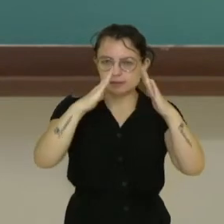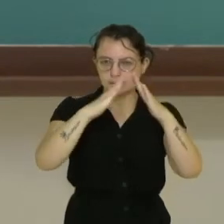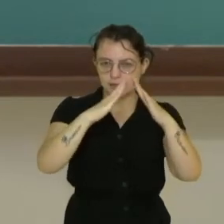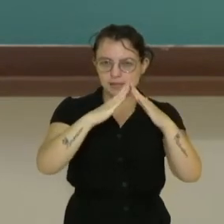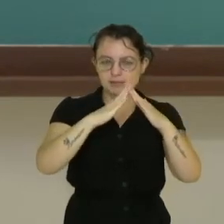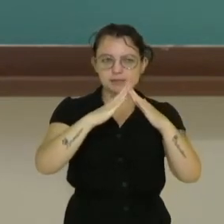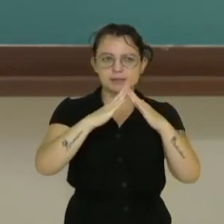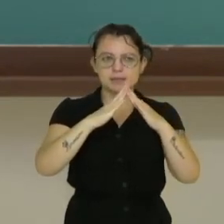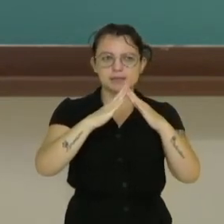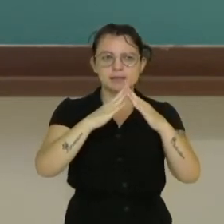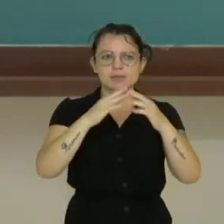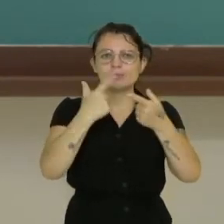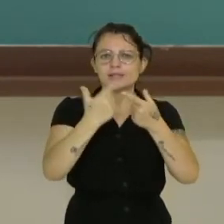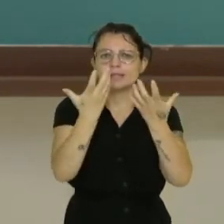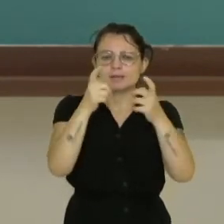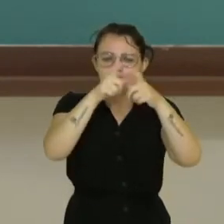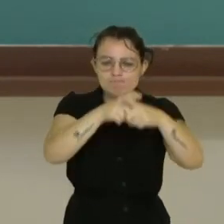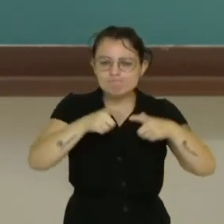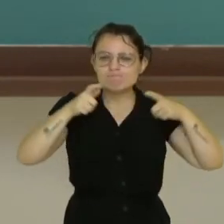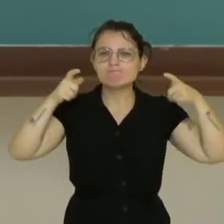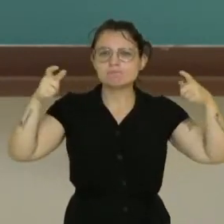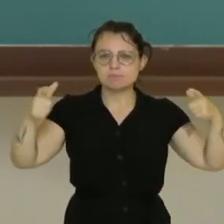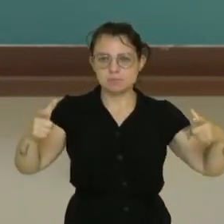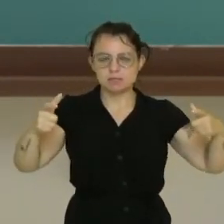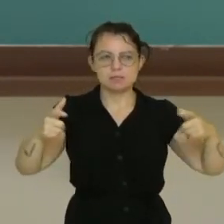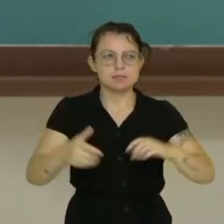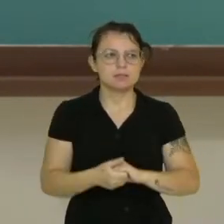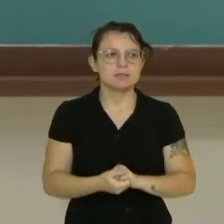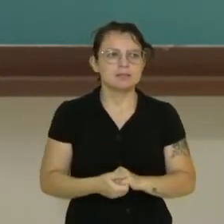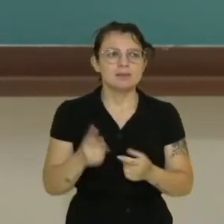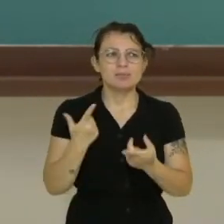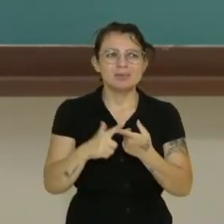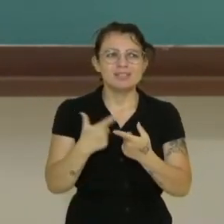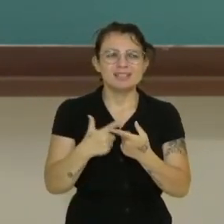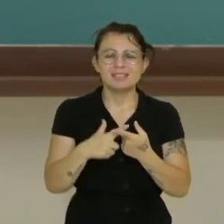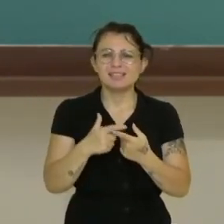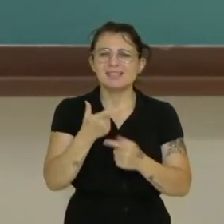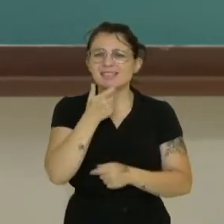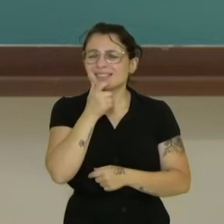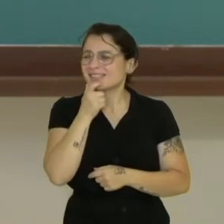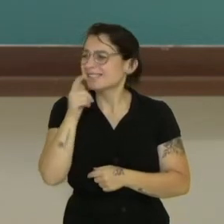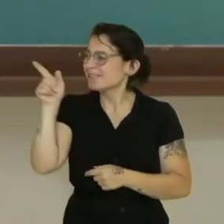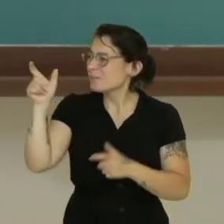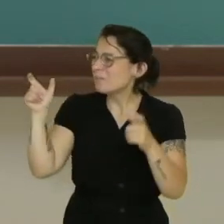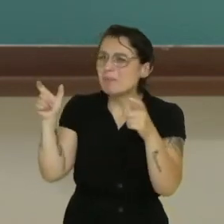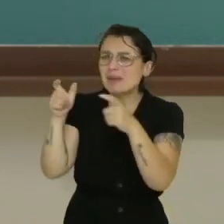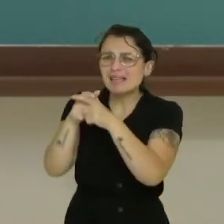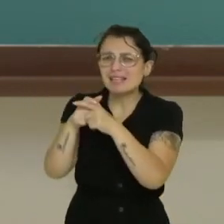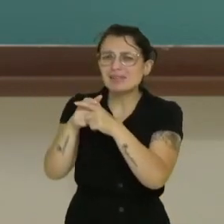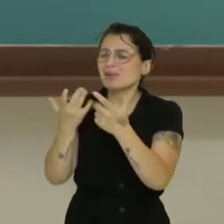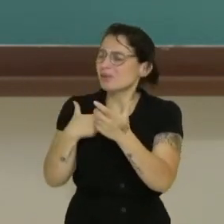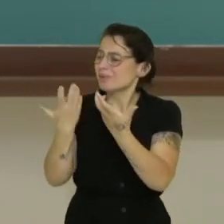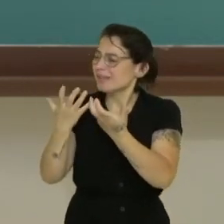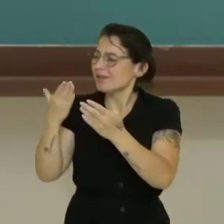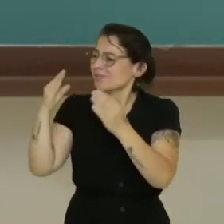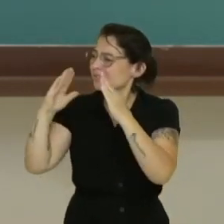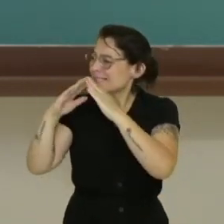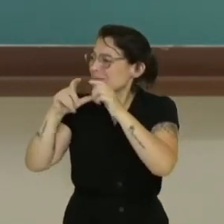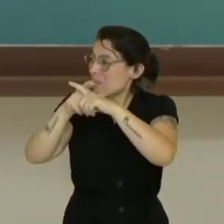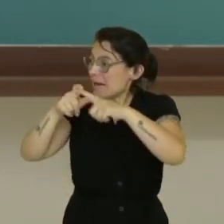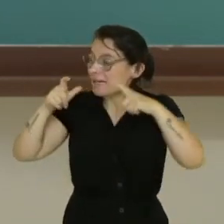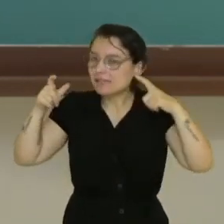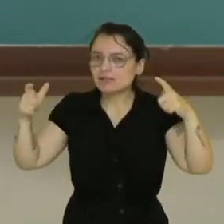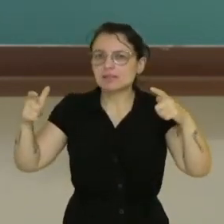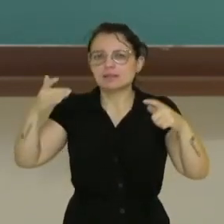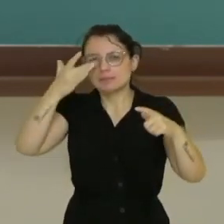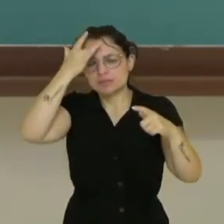território, então, a Inglaterra, por exemplo, não tinha muito espaço e eles queriam expandir o território deles,